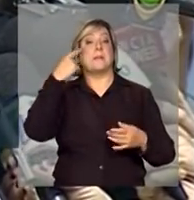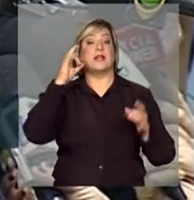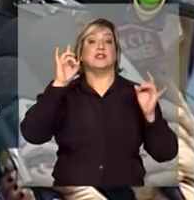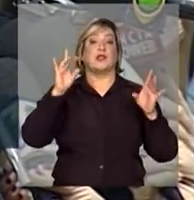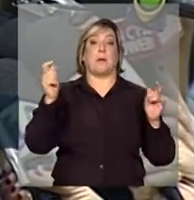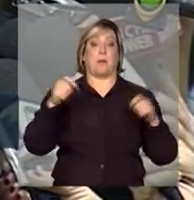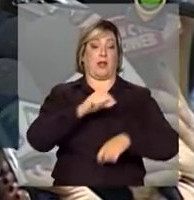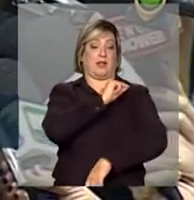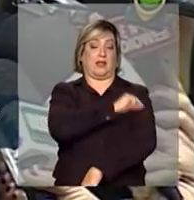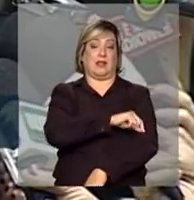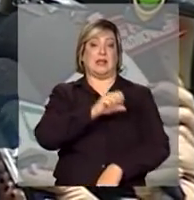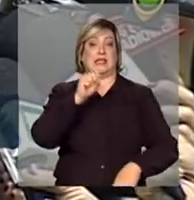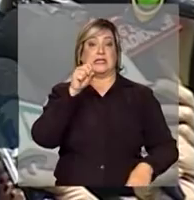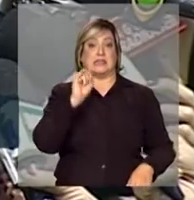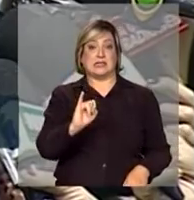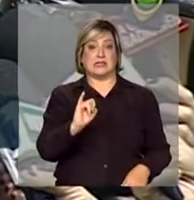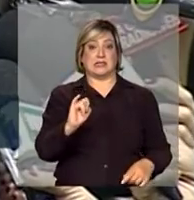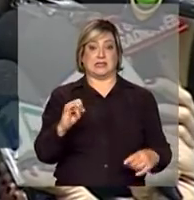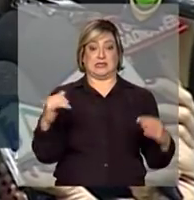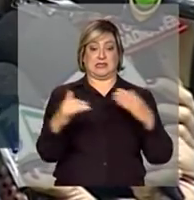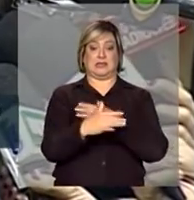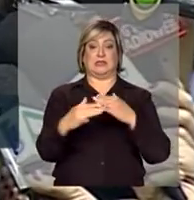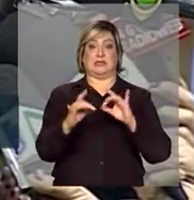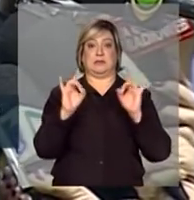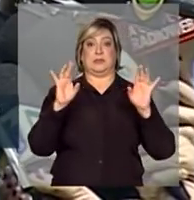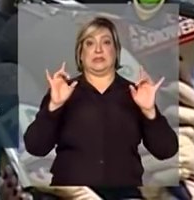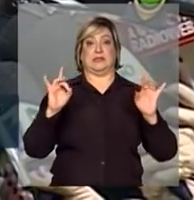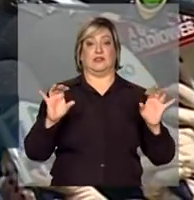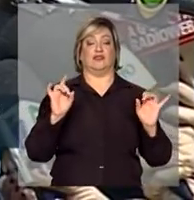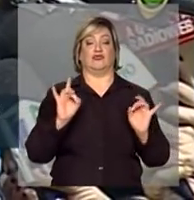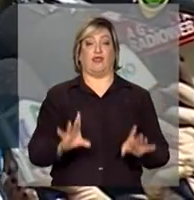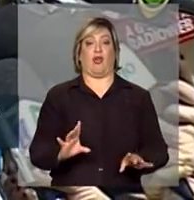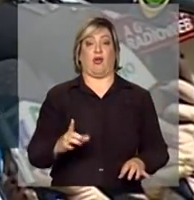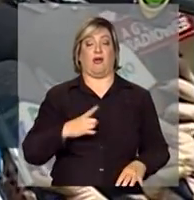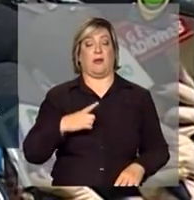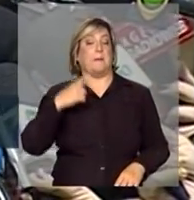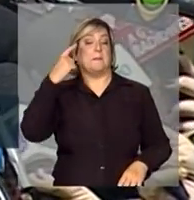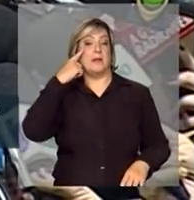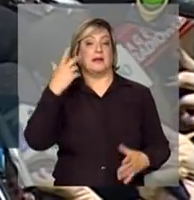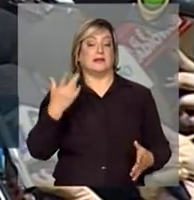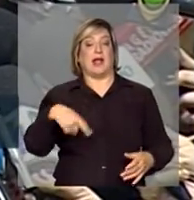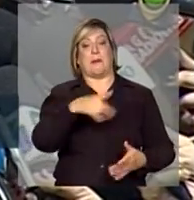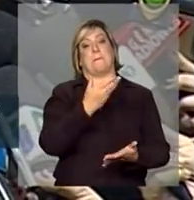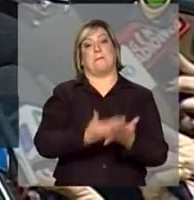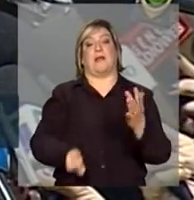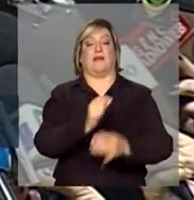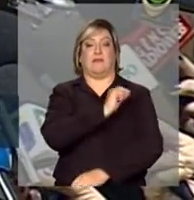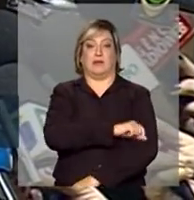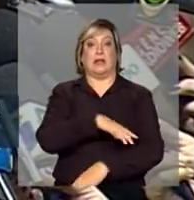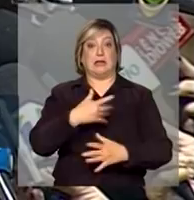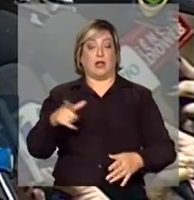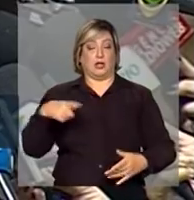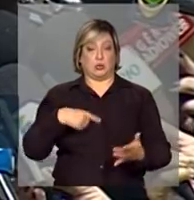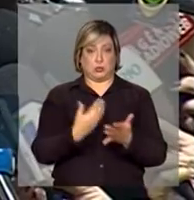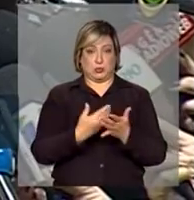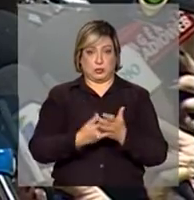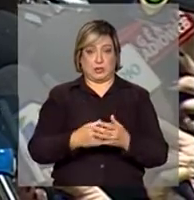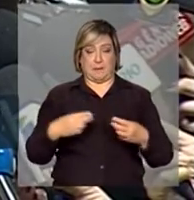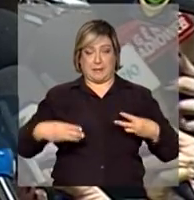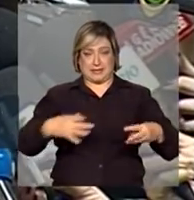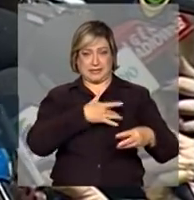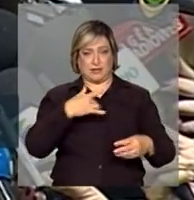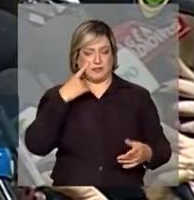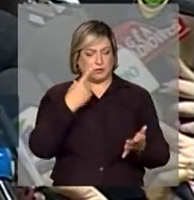ter a vacina nos centros mais especializados, nos centros de referência. E o estudo que o Ministério da Saúde fez